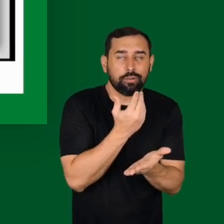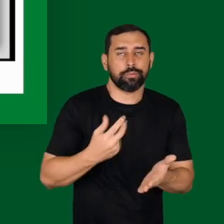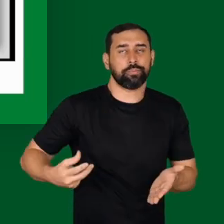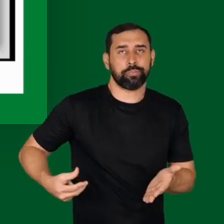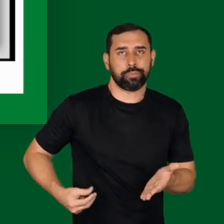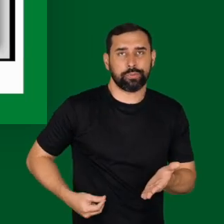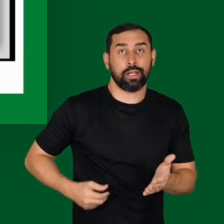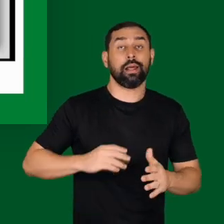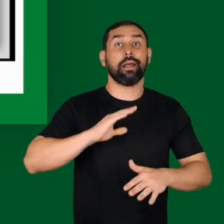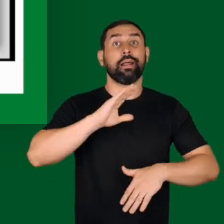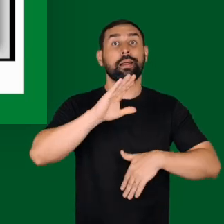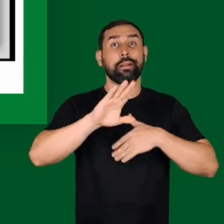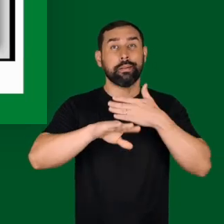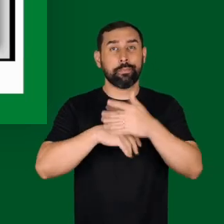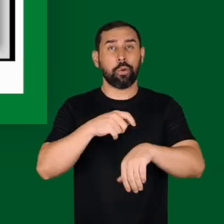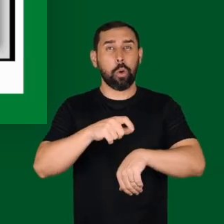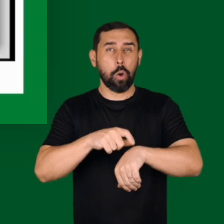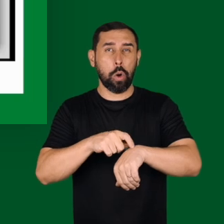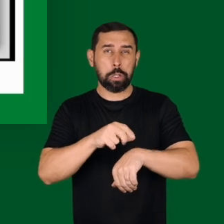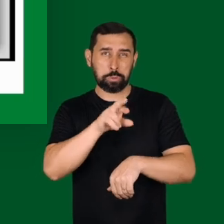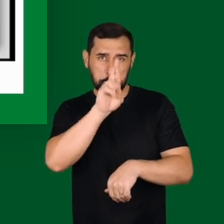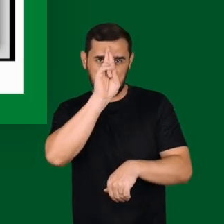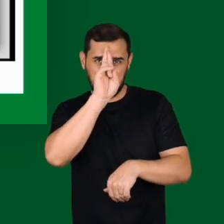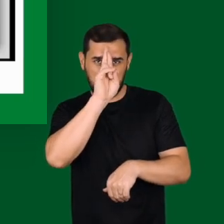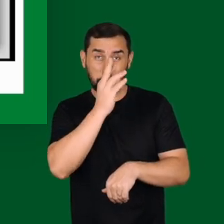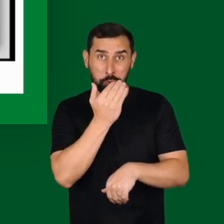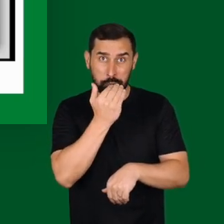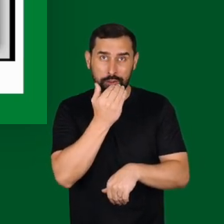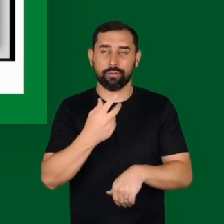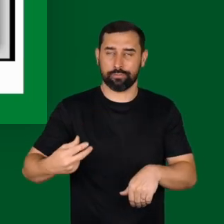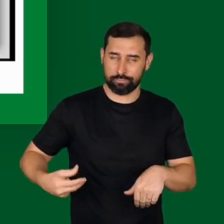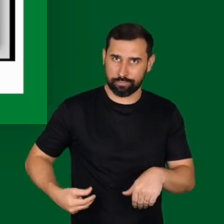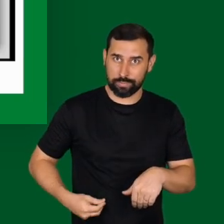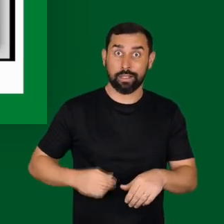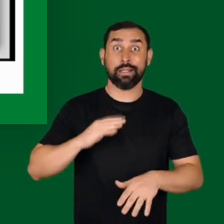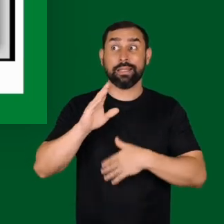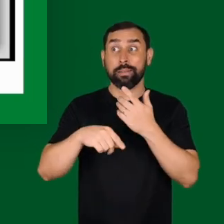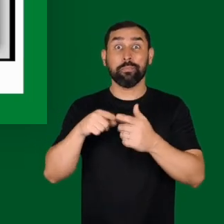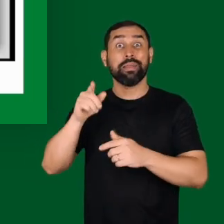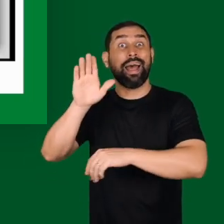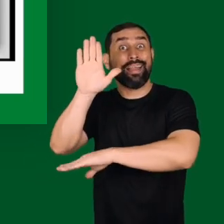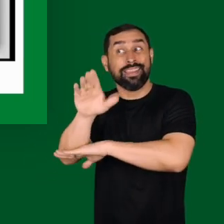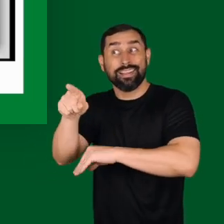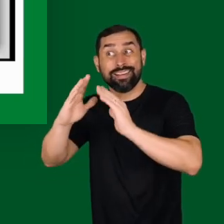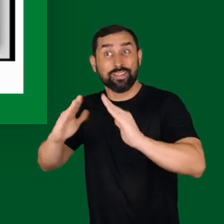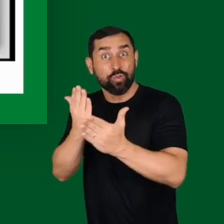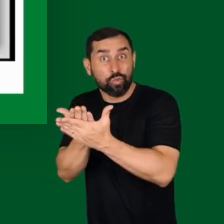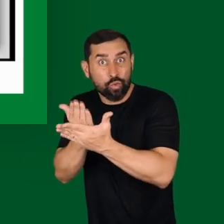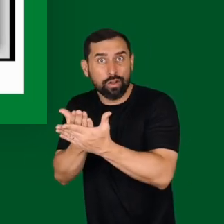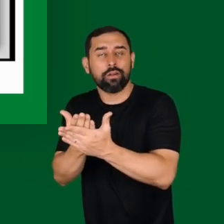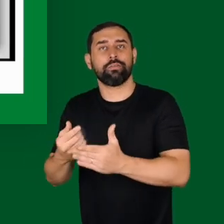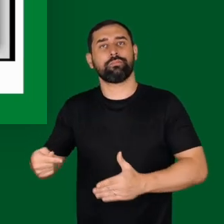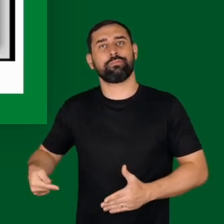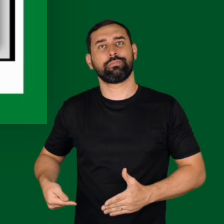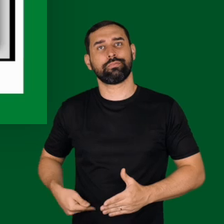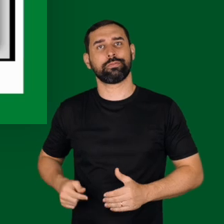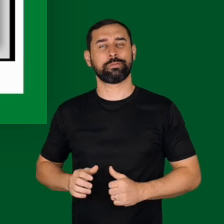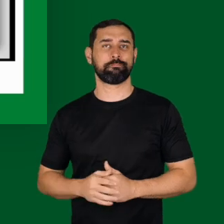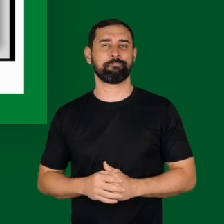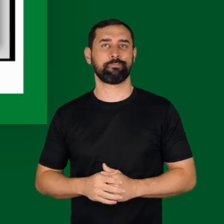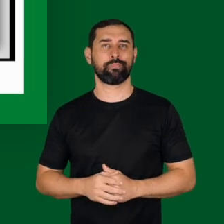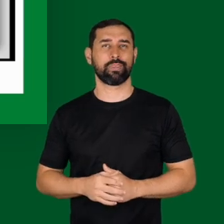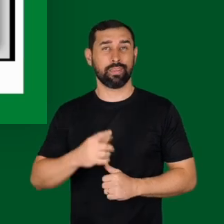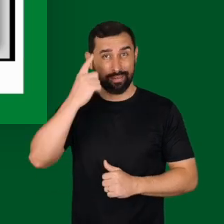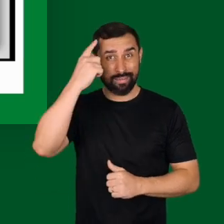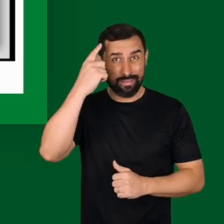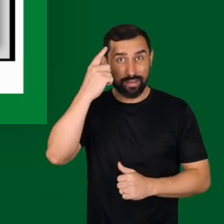porém, quando ele for lanchar, ele vai precisar aplicar uma insulina regular. Lembrando que essa insulina,